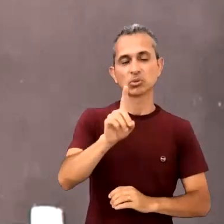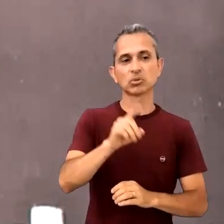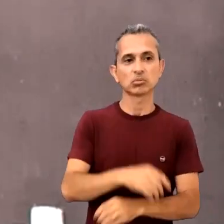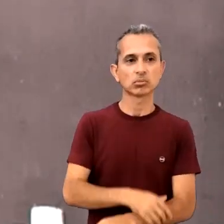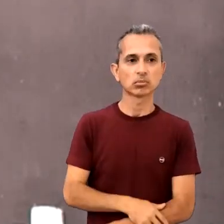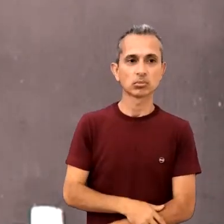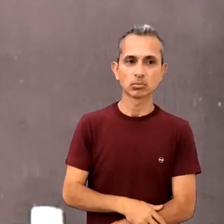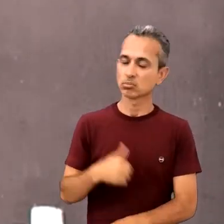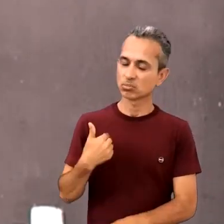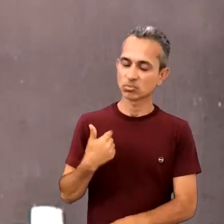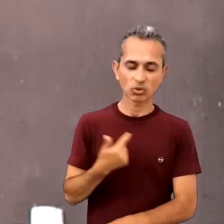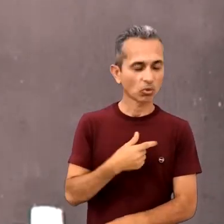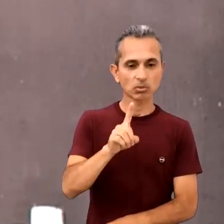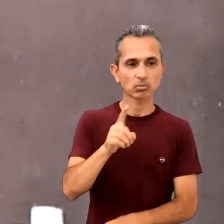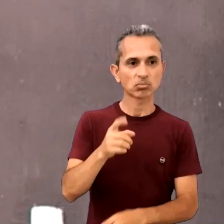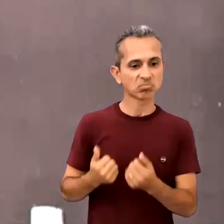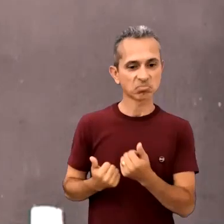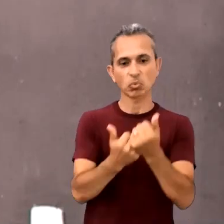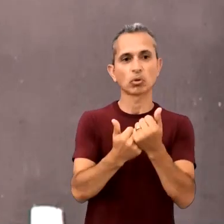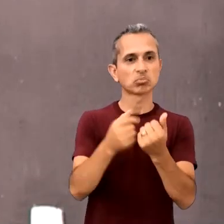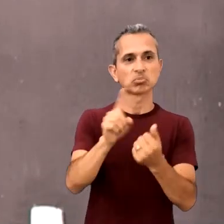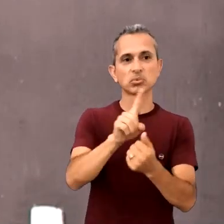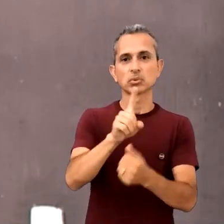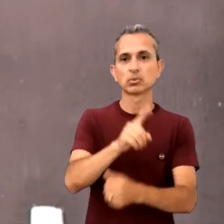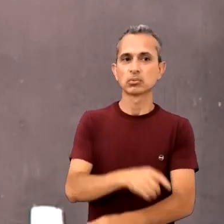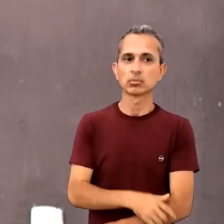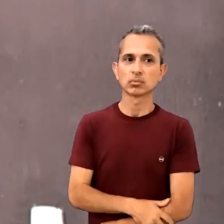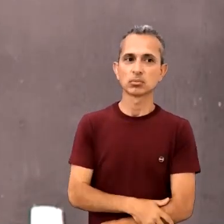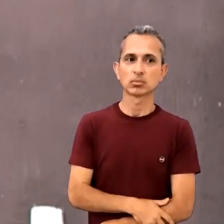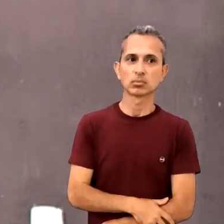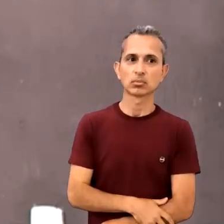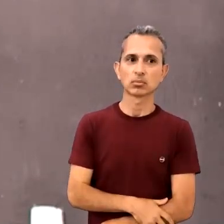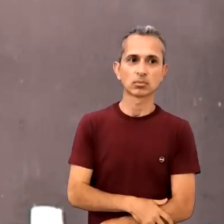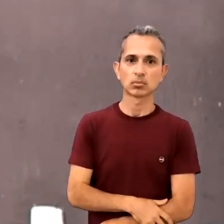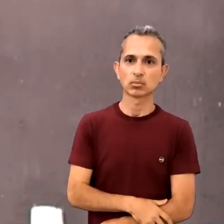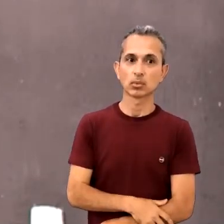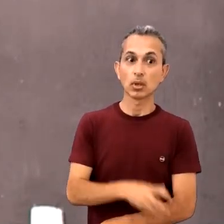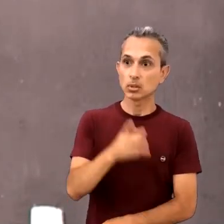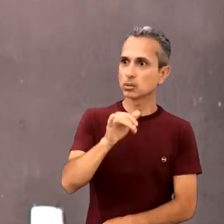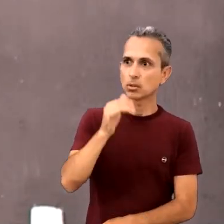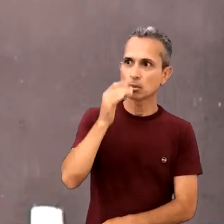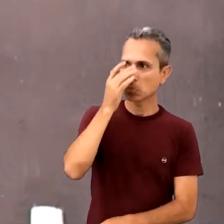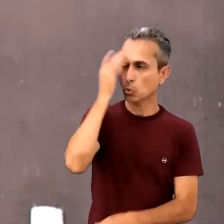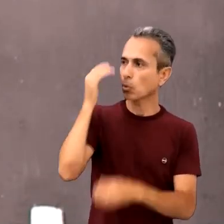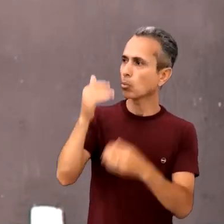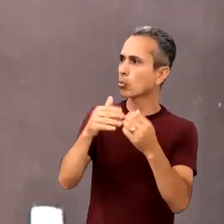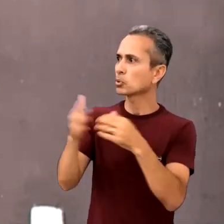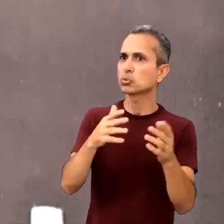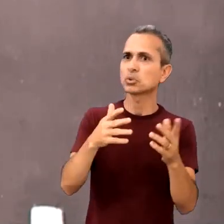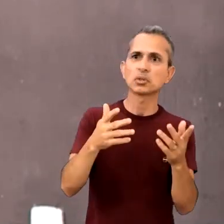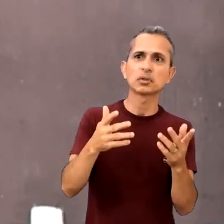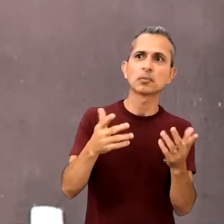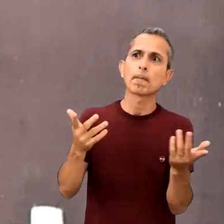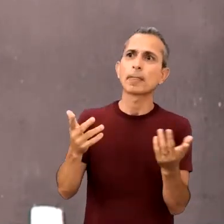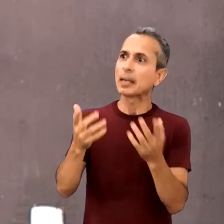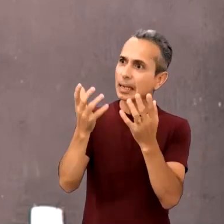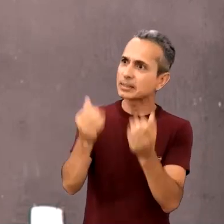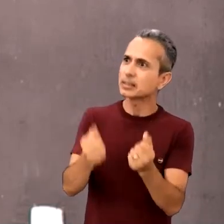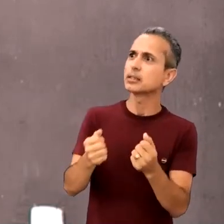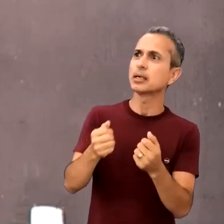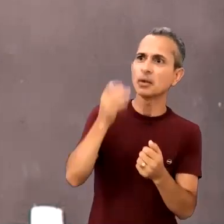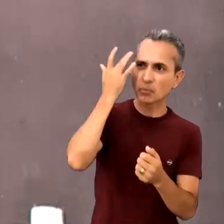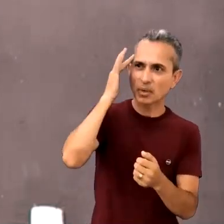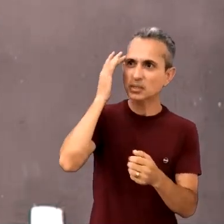Não apoiamos isso. E qualquer pessoa que esteja protegendo ou defendendo ou achando que aqui dentro vai